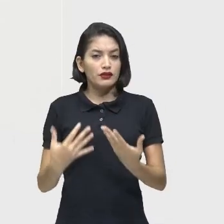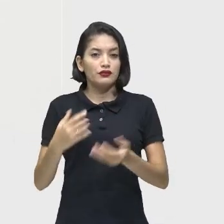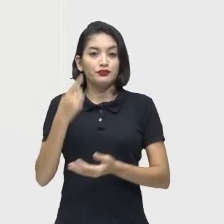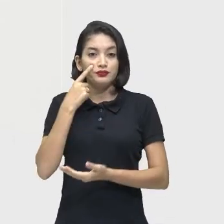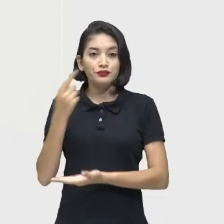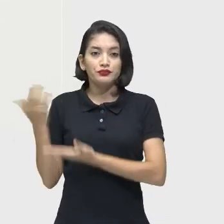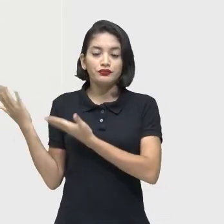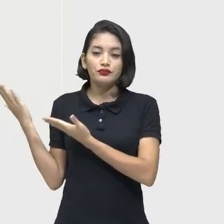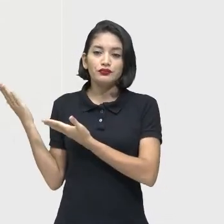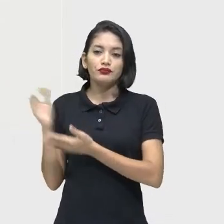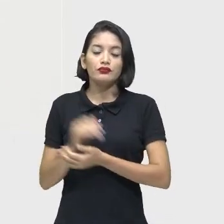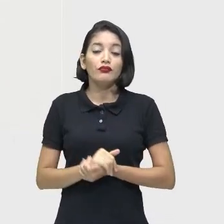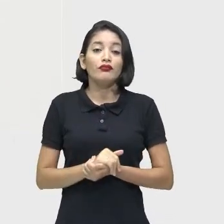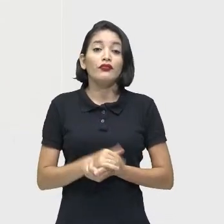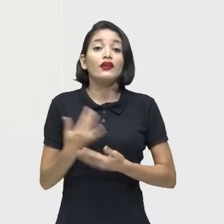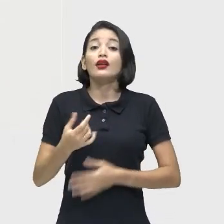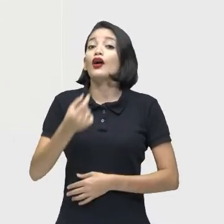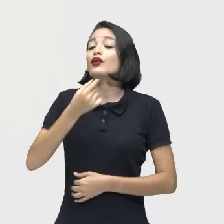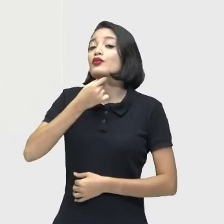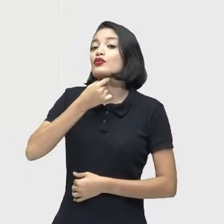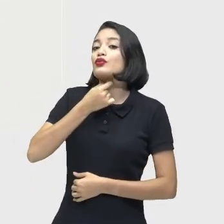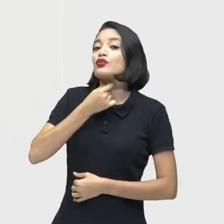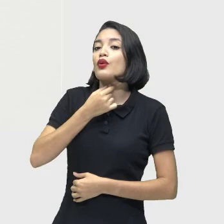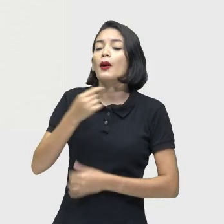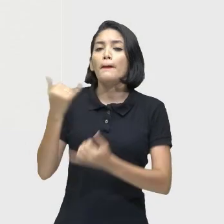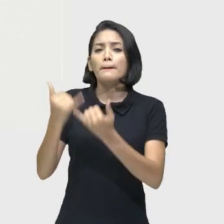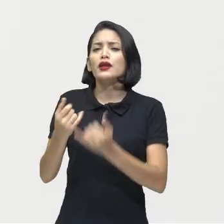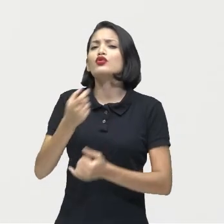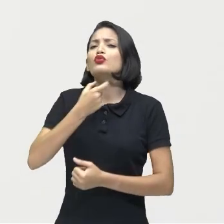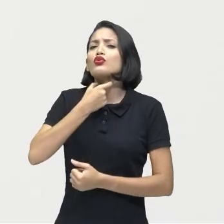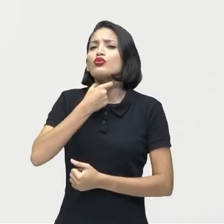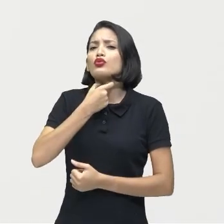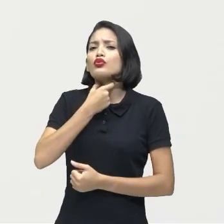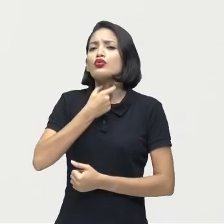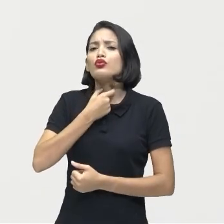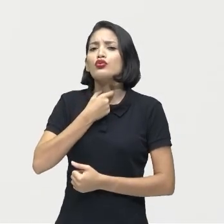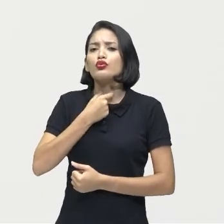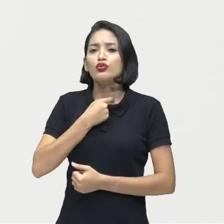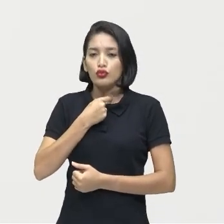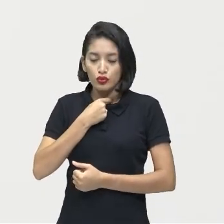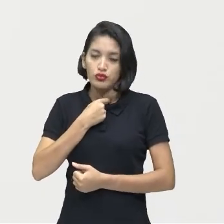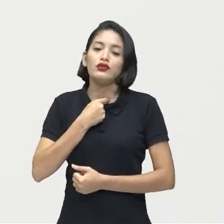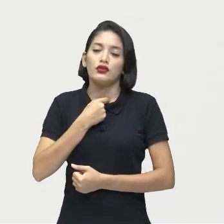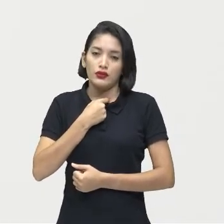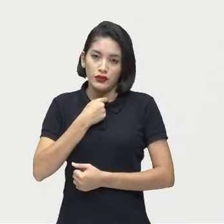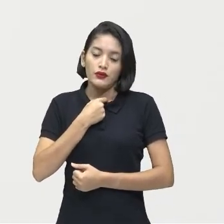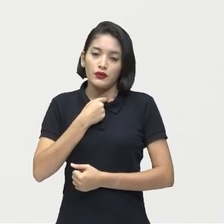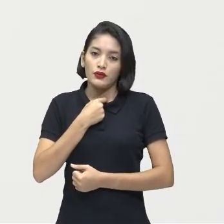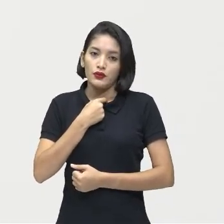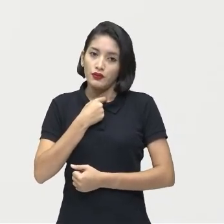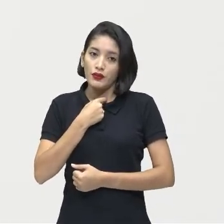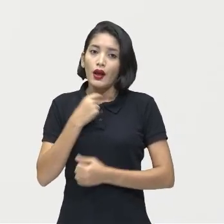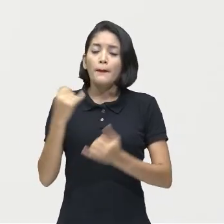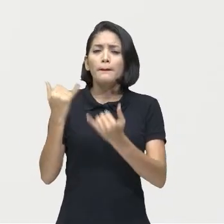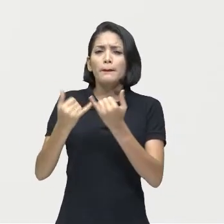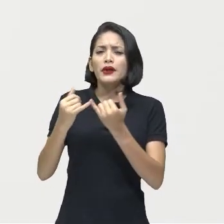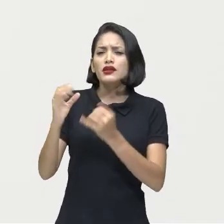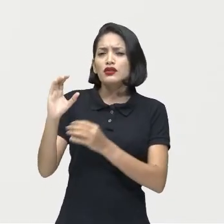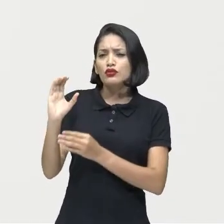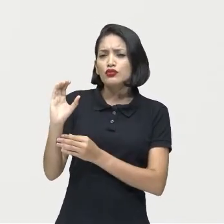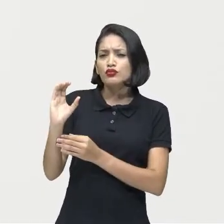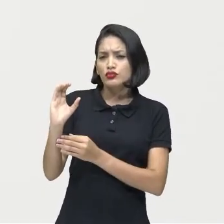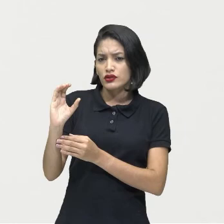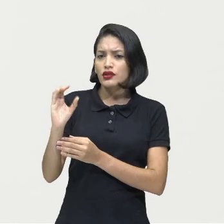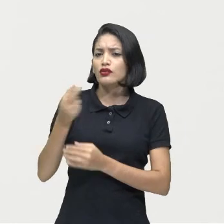só. A traqueia, ela é um tubo formado por cartilagens em formato de C, né? Como a gente